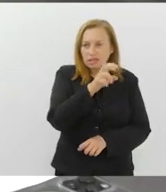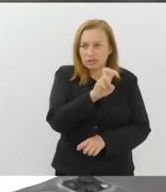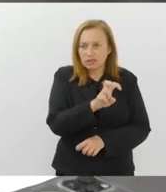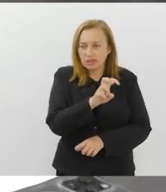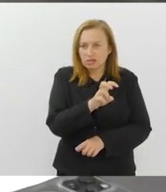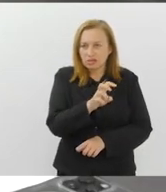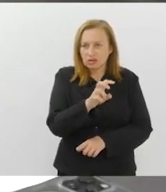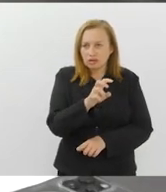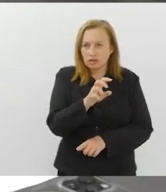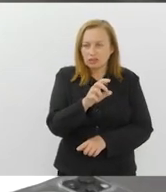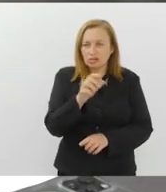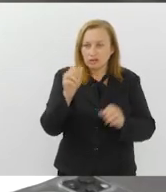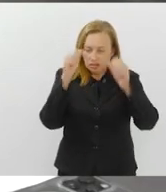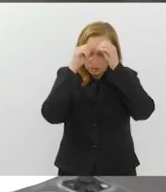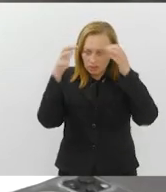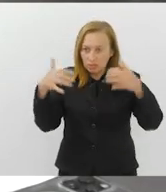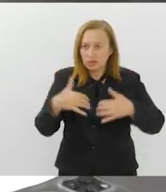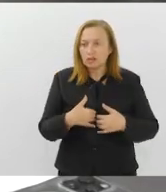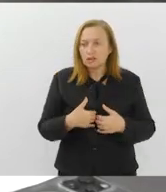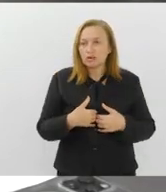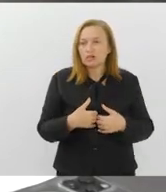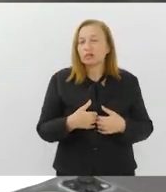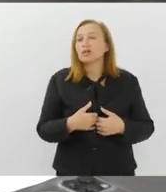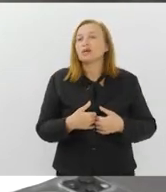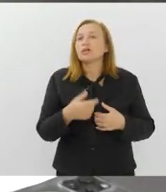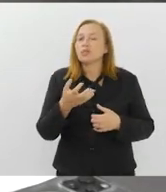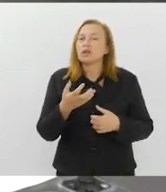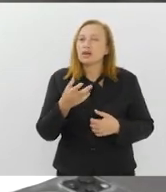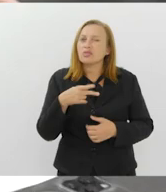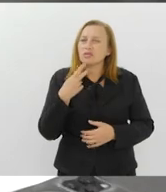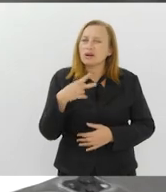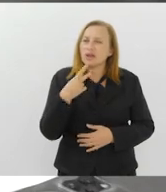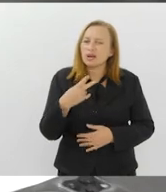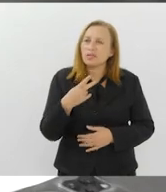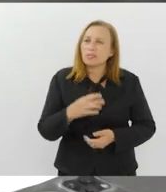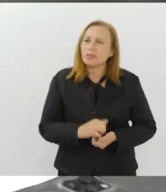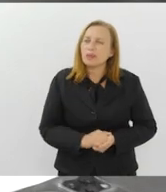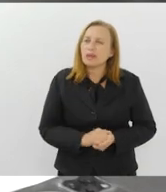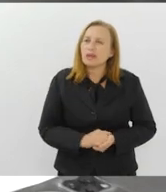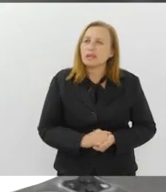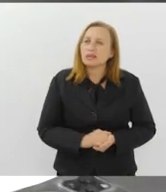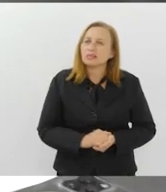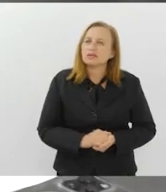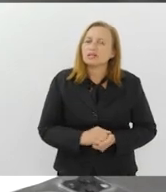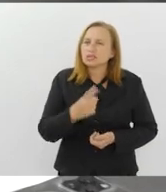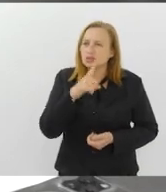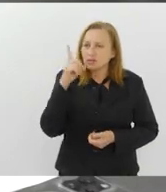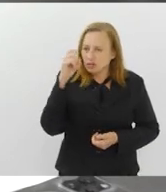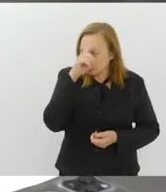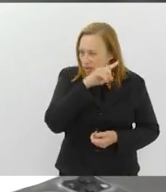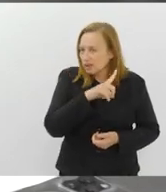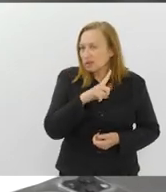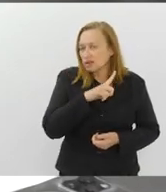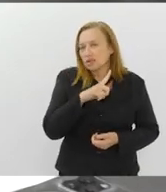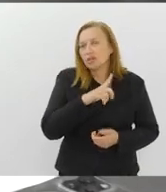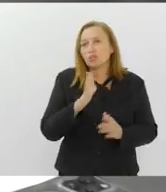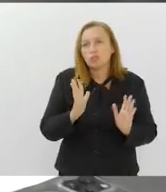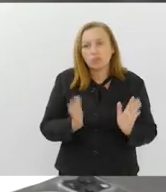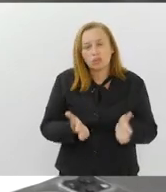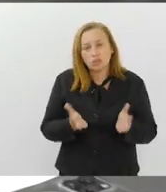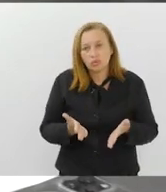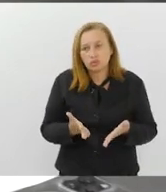está em torno de 0,5%. Até quero enfatizar a enorme dificuldade que nós temos hoje, isso